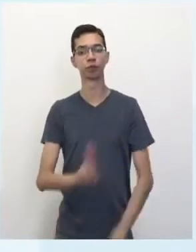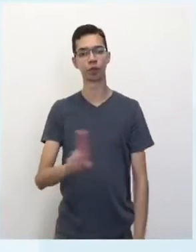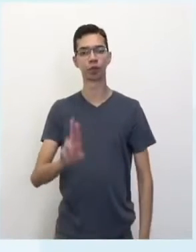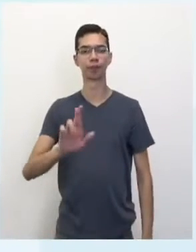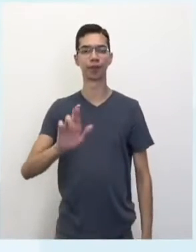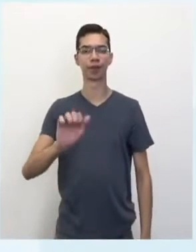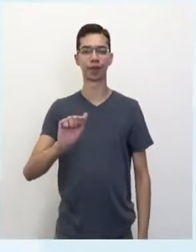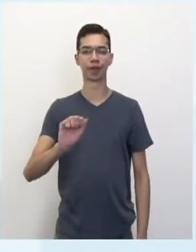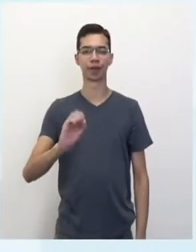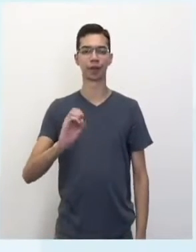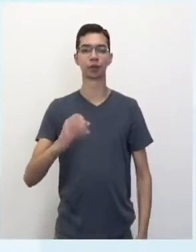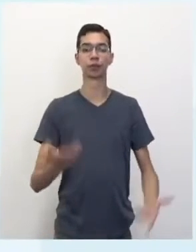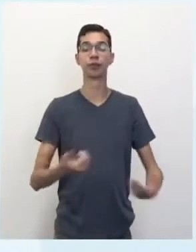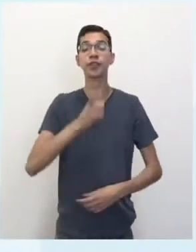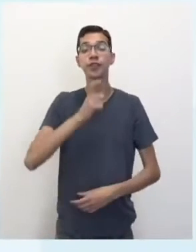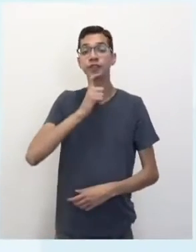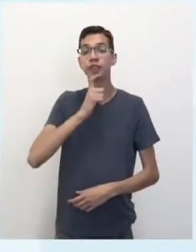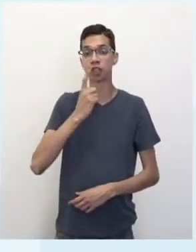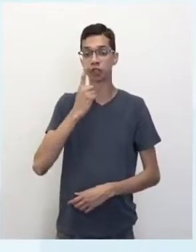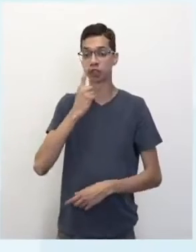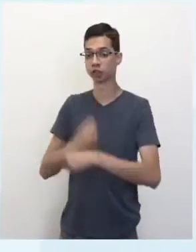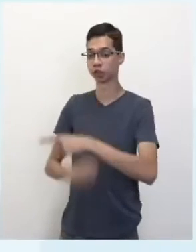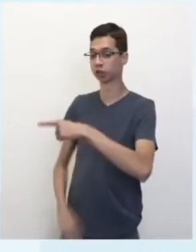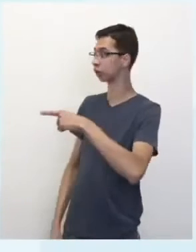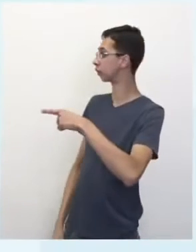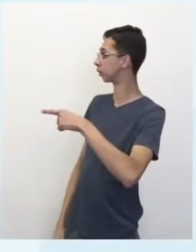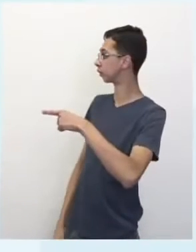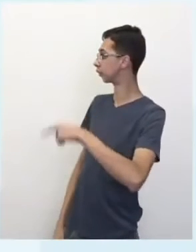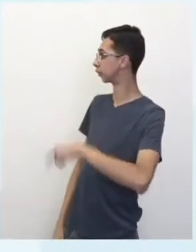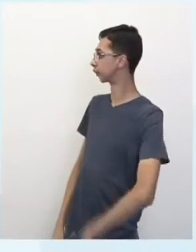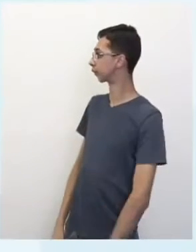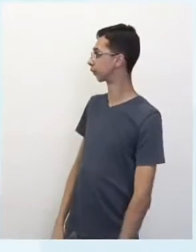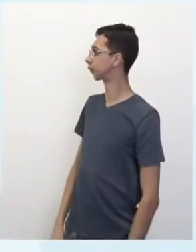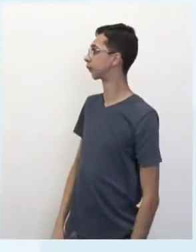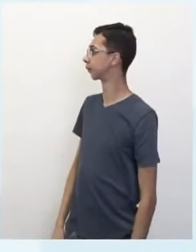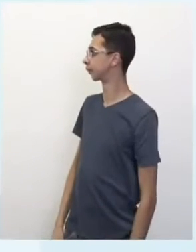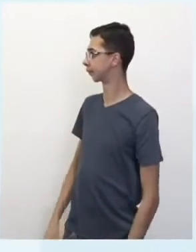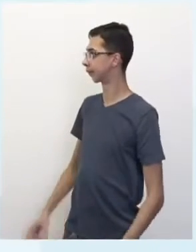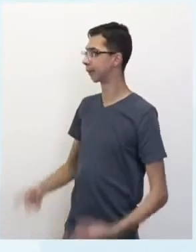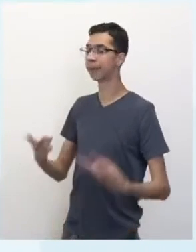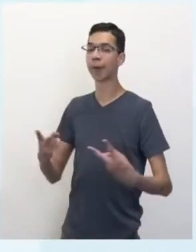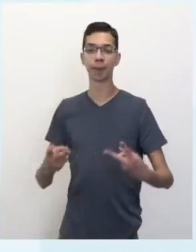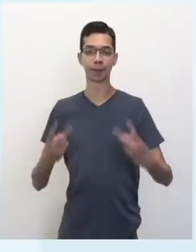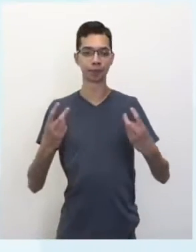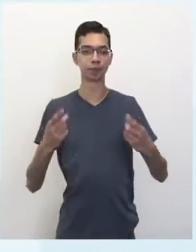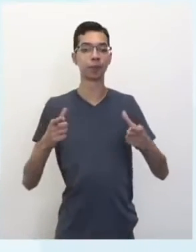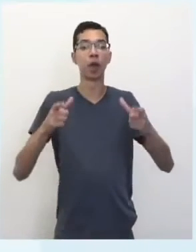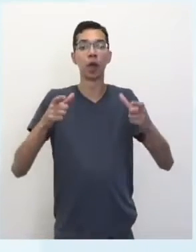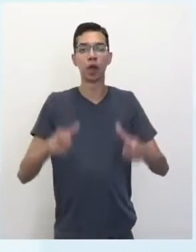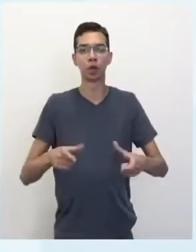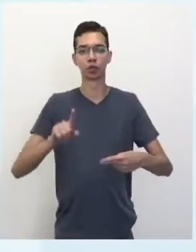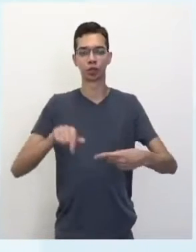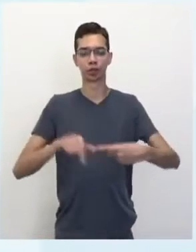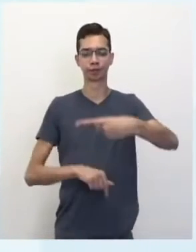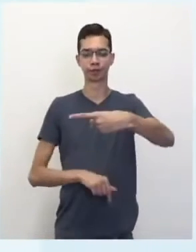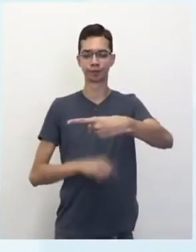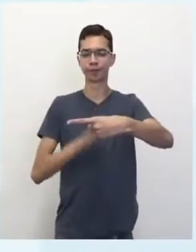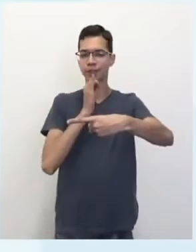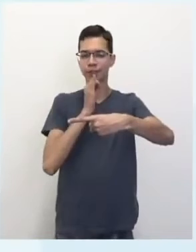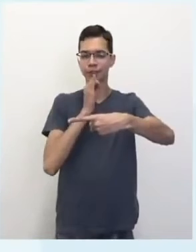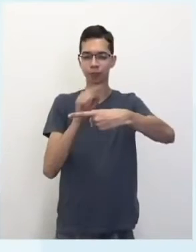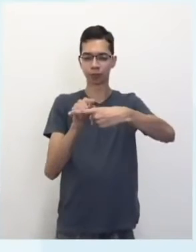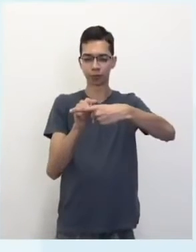coloquei aí para vocês em verde, né? Vocês conseguem ver. Então eu tenho a origem, esse ponto central, esse ponto O aqui, né? Então